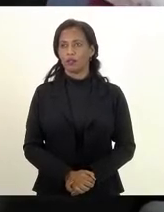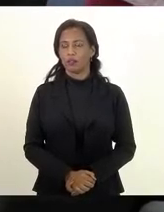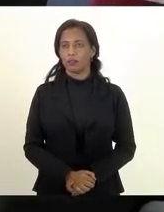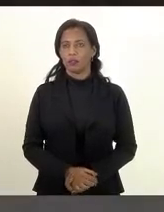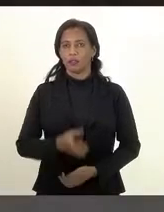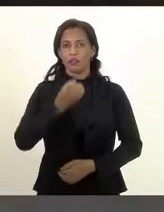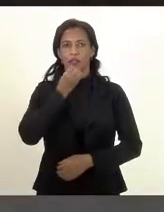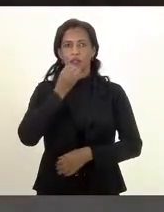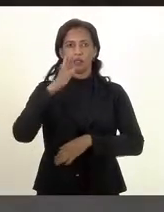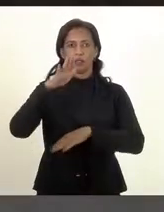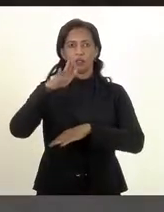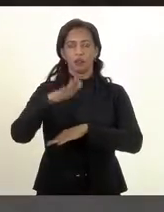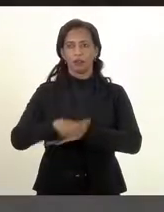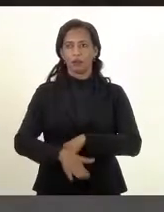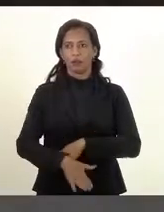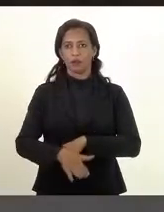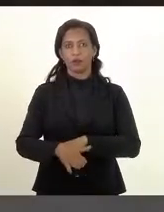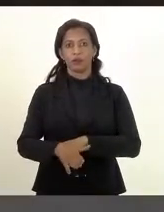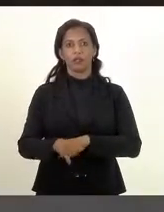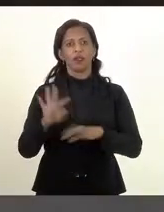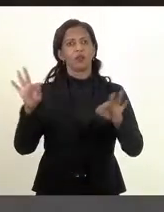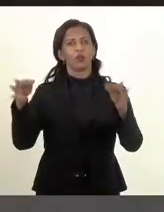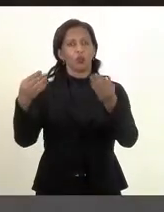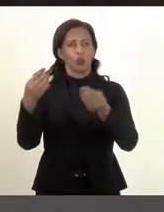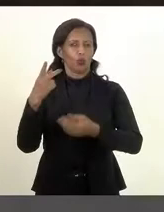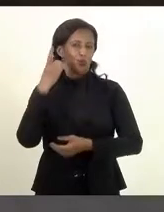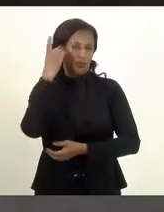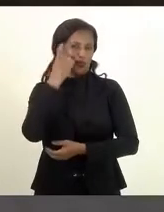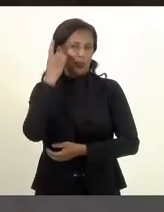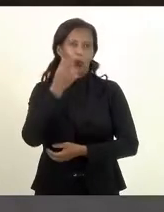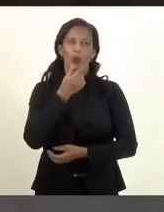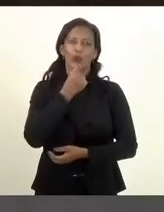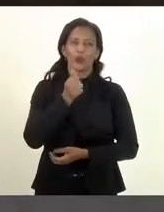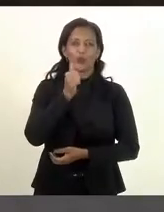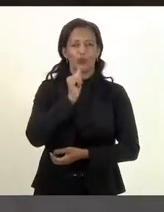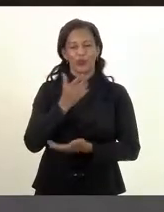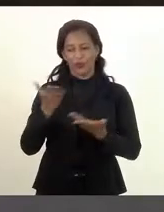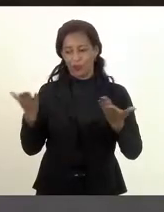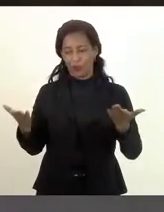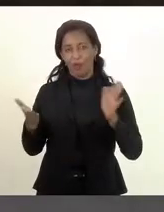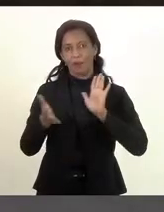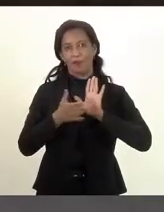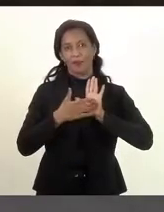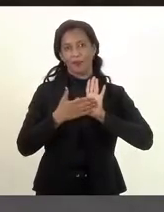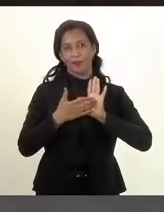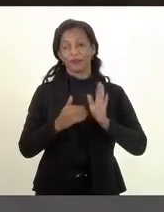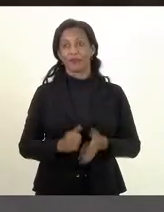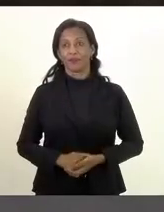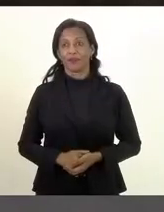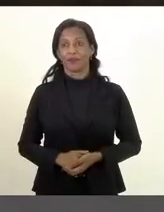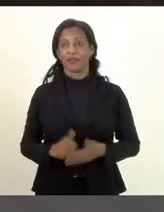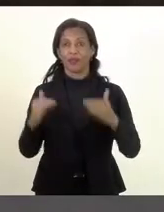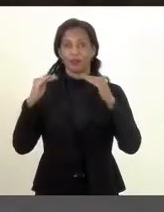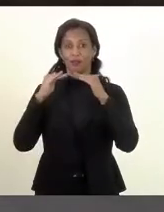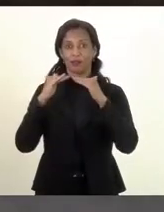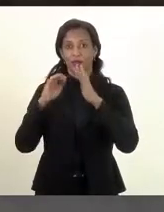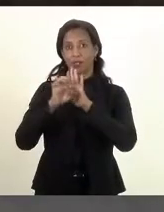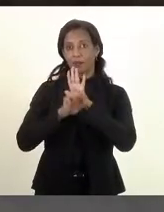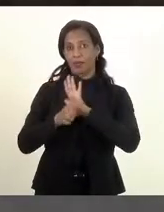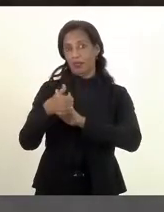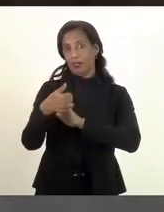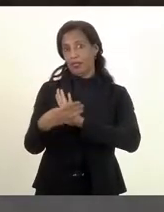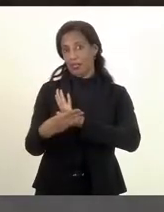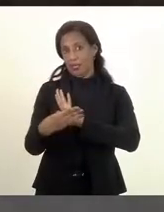Boa tarde, senhora presidente. Boa tarde, senhoras e senhores deputados e deputadas. O parecer é favorável à emenda 13,